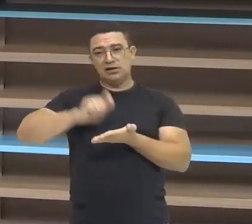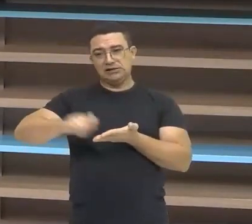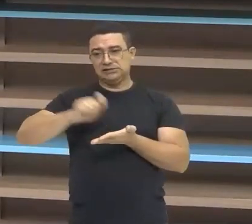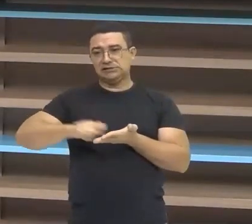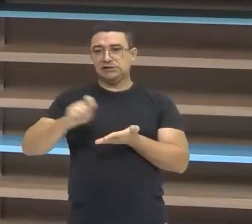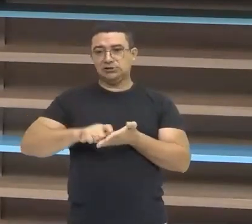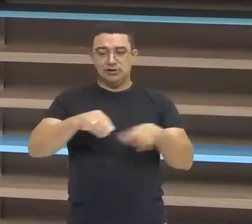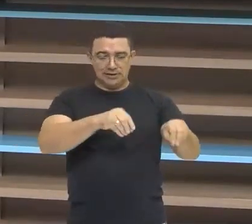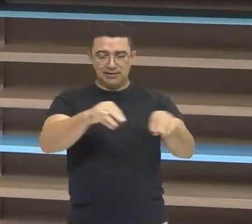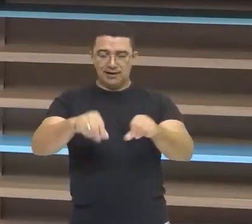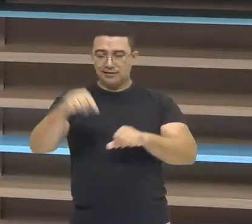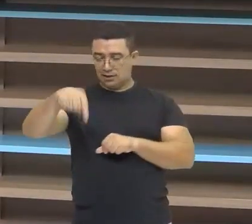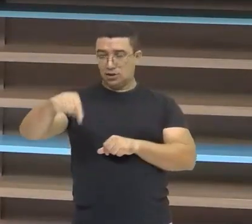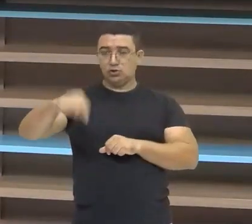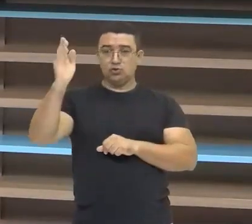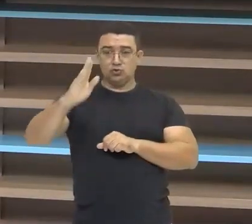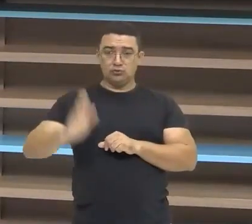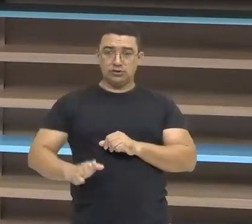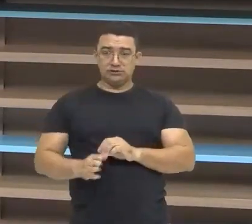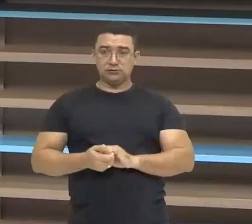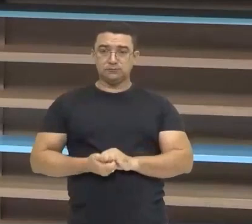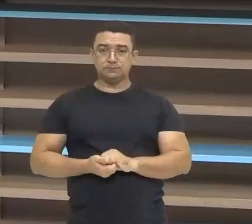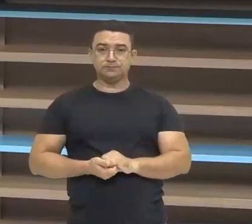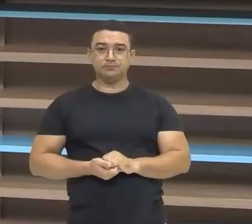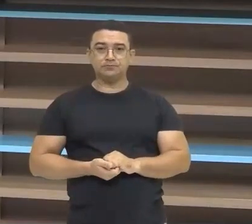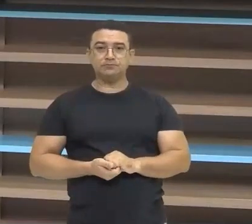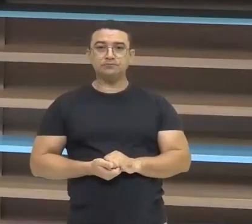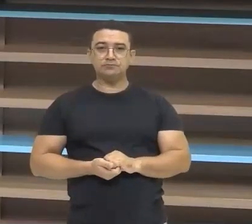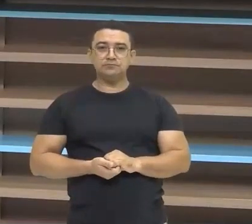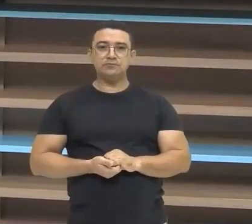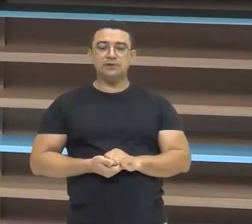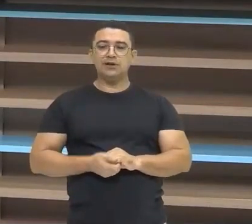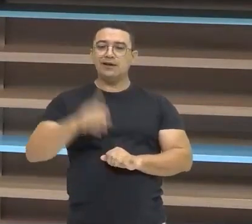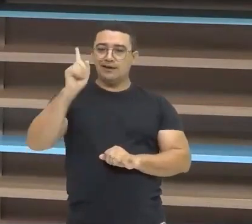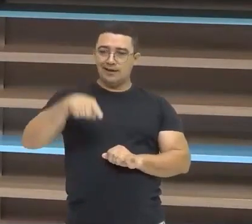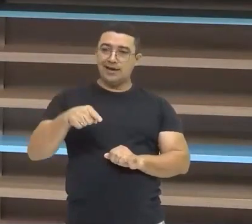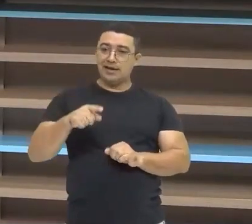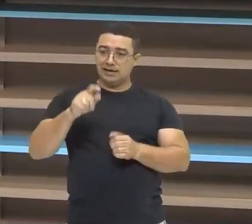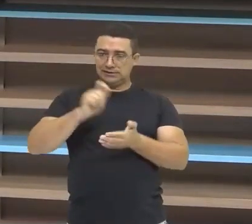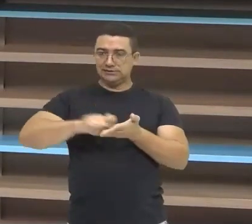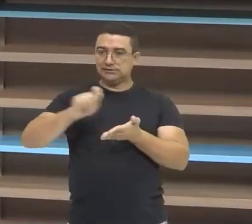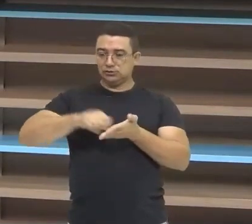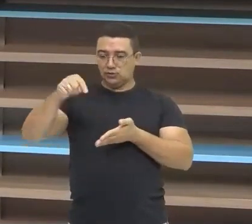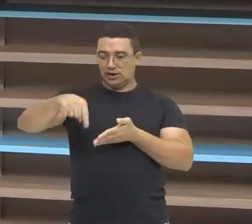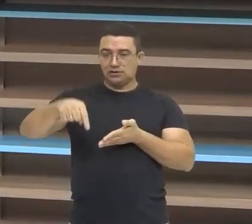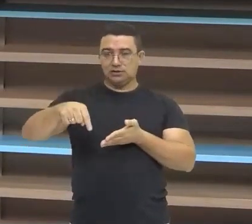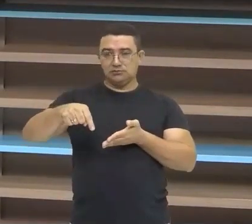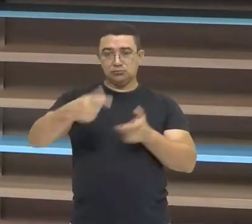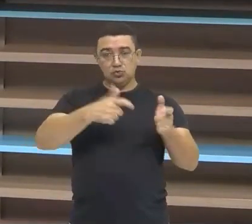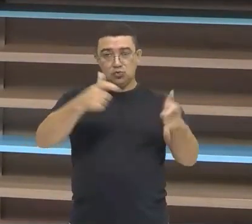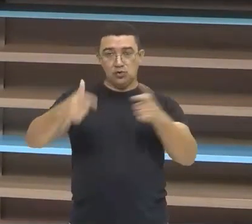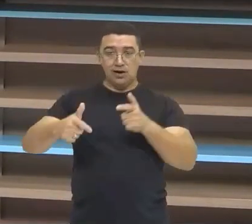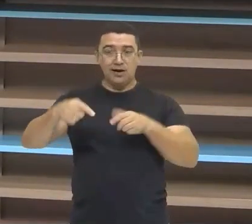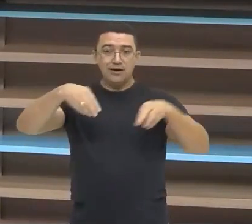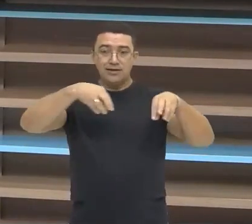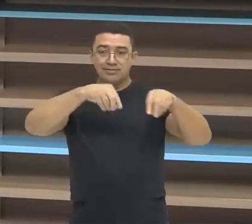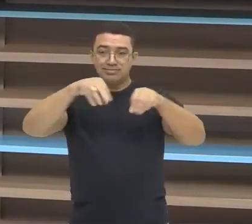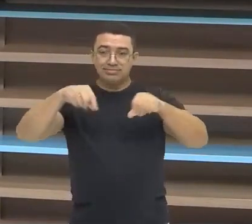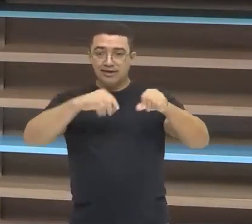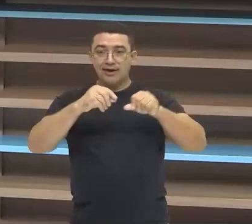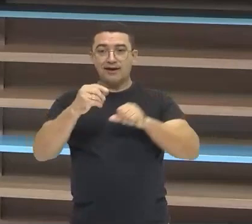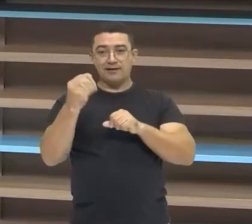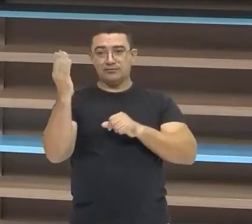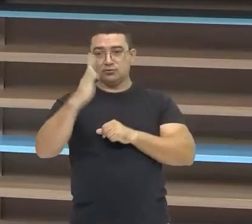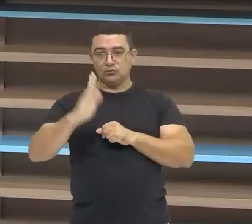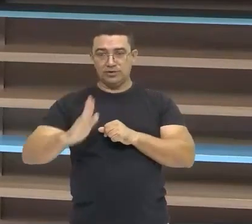em terras brasileiras. Não é escrito por um autor brasileiro, mas é escrito em terras brasileiras. Entenderam